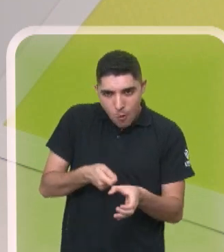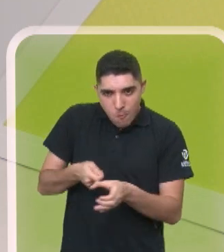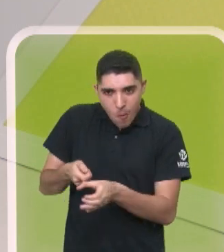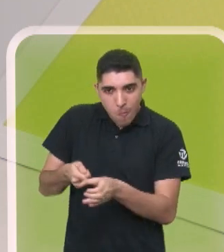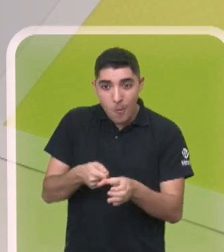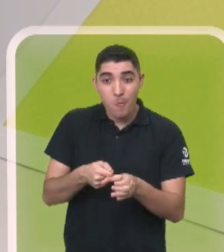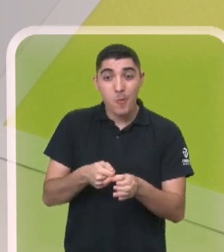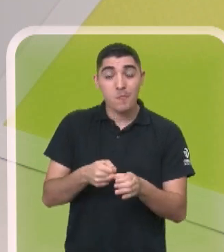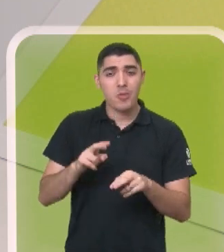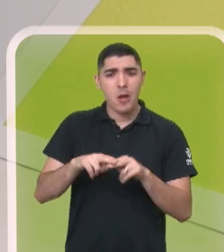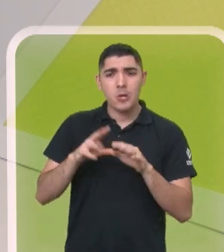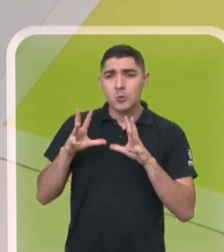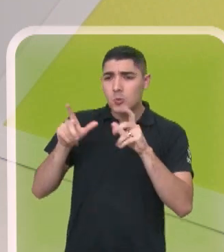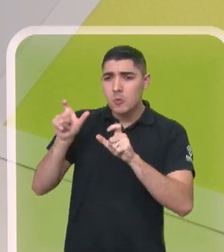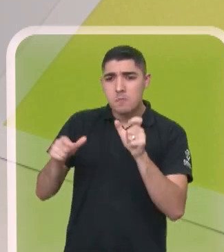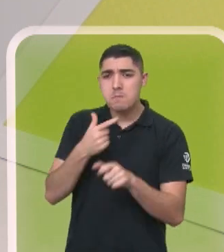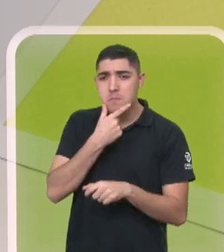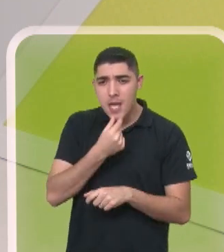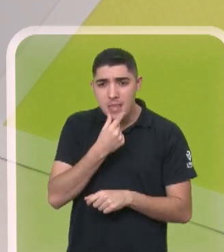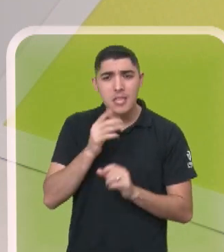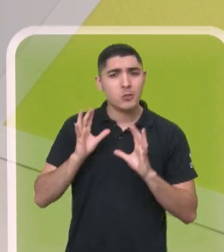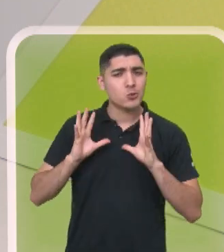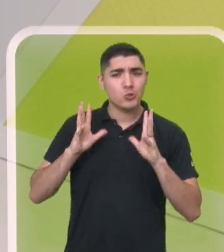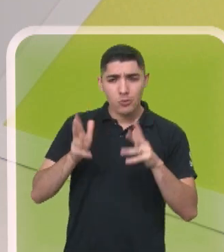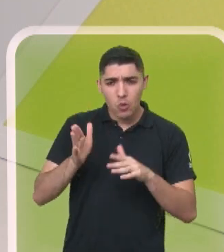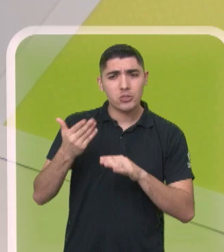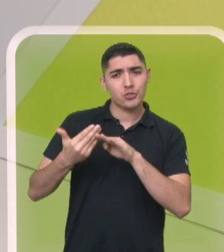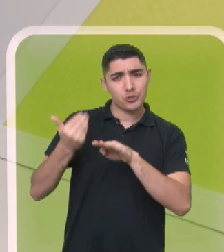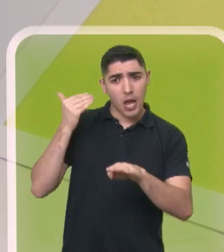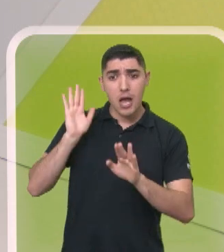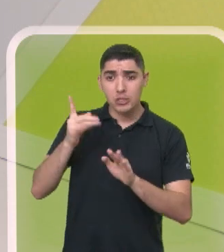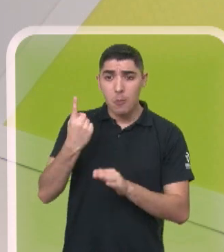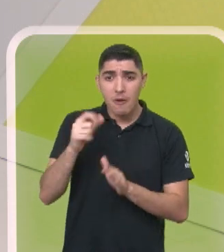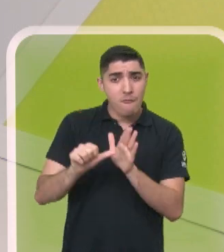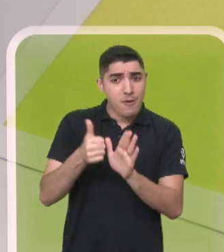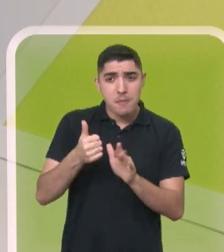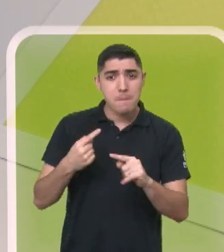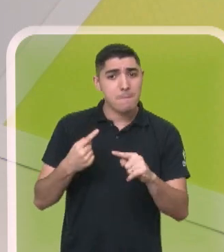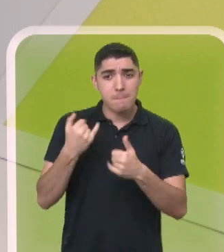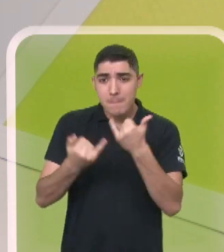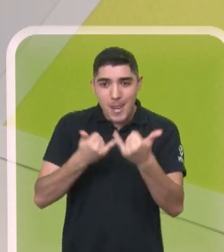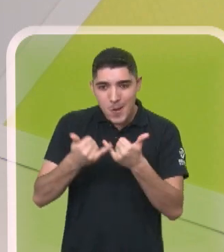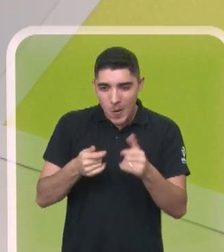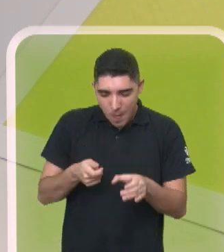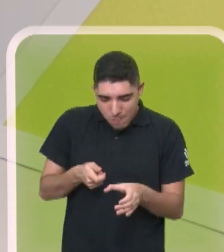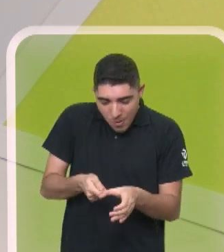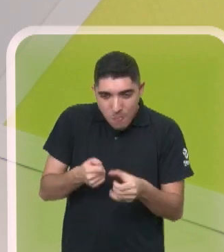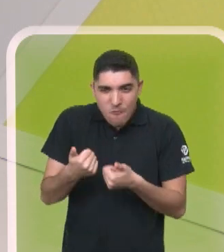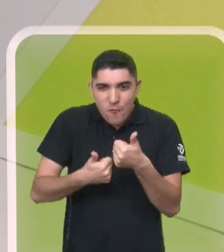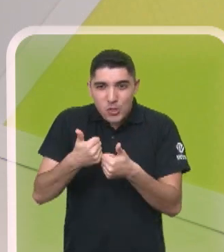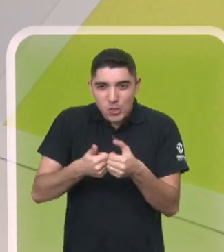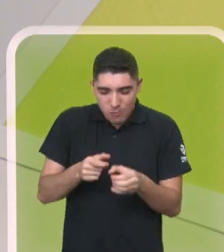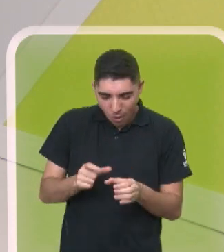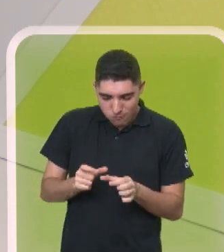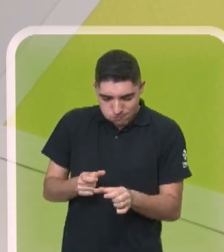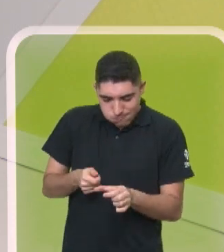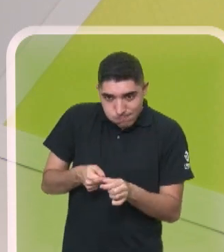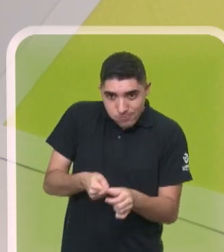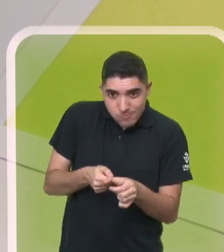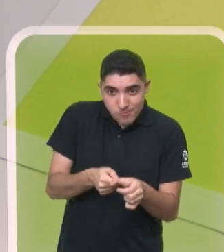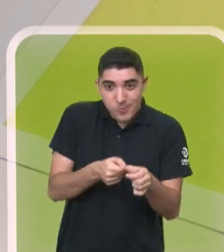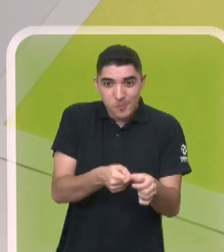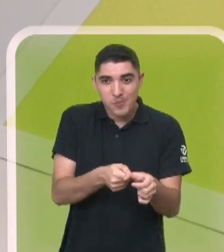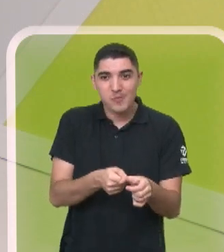botão. Todo moleque, ou pelo menos a maioria deles, um dia já brincou de futebol de botão, muito por conta da paixão pelo futebol. Calma,